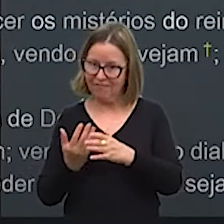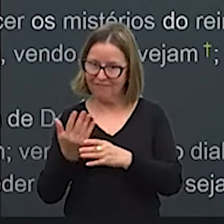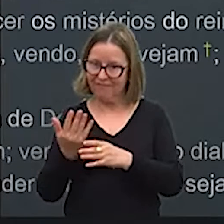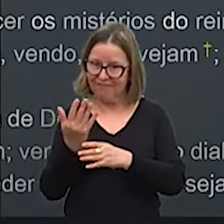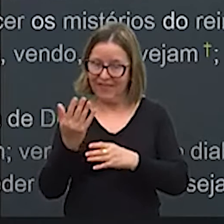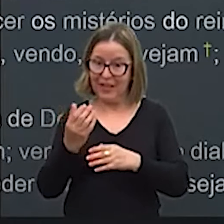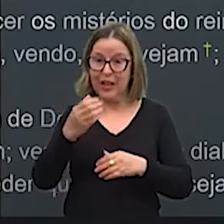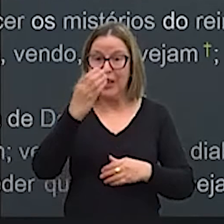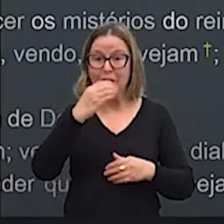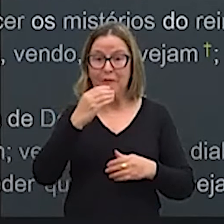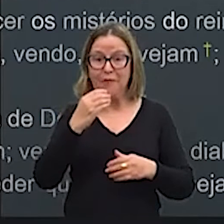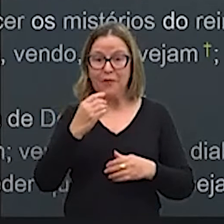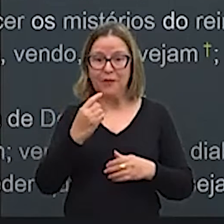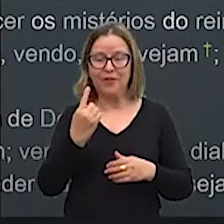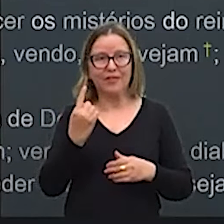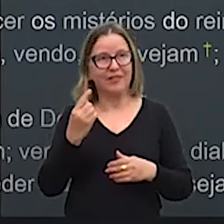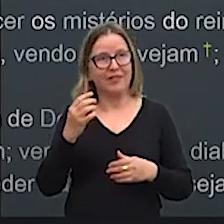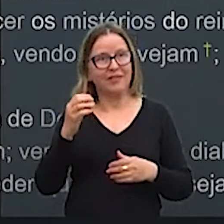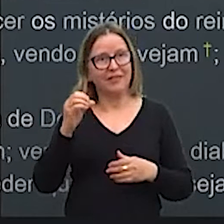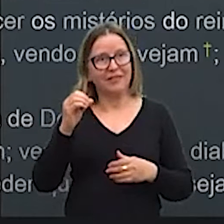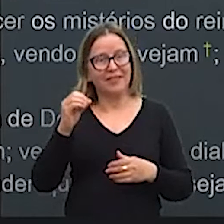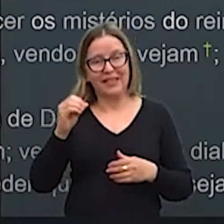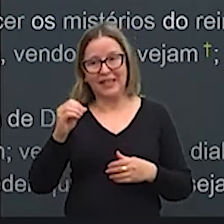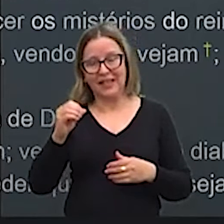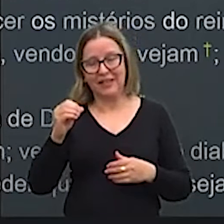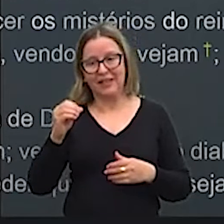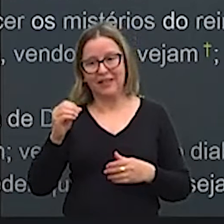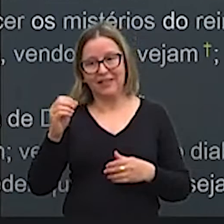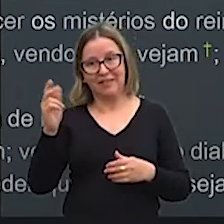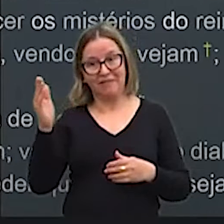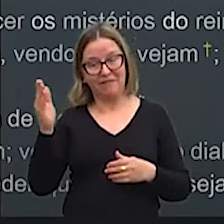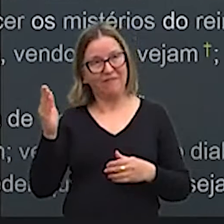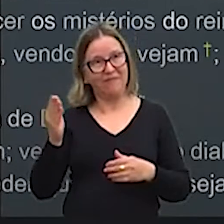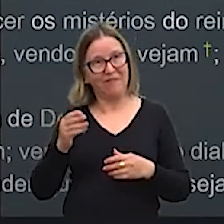clamou: quem tem ouvidos para ouvir, ouça.